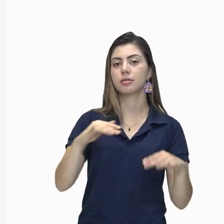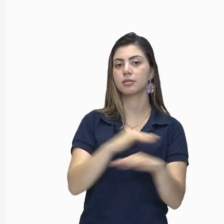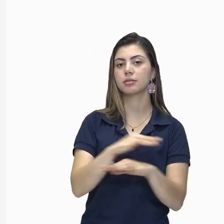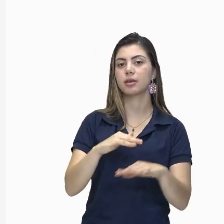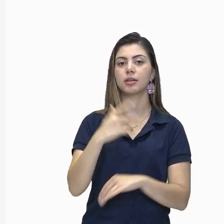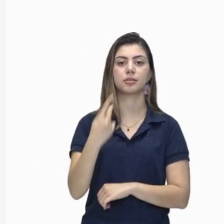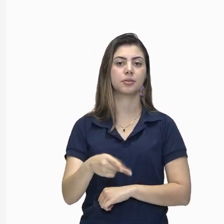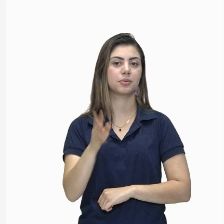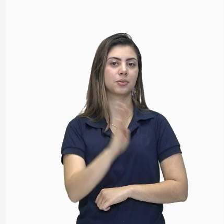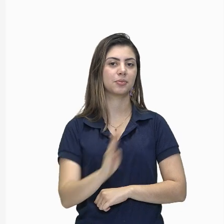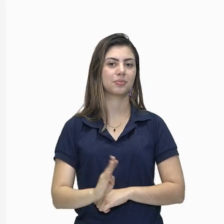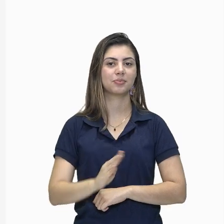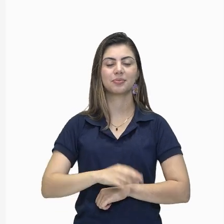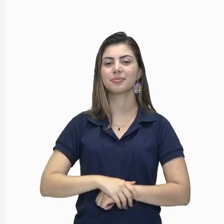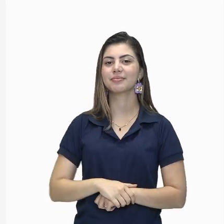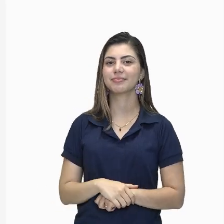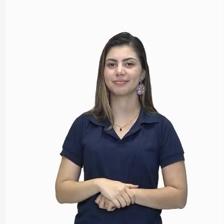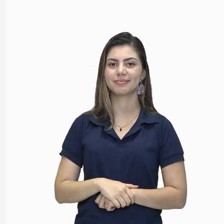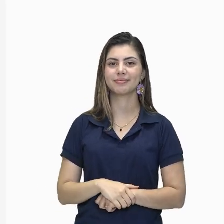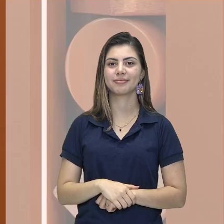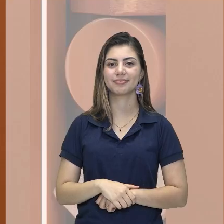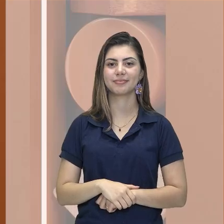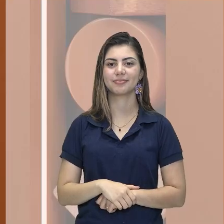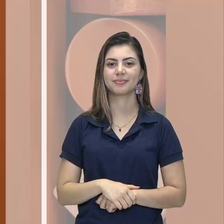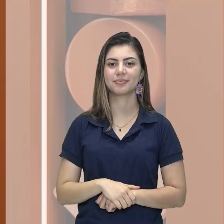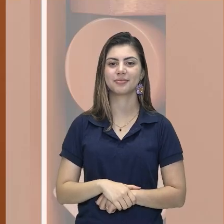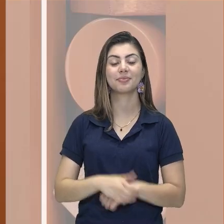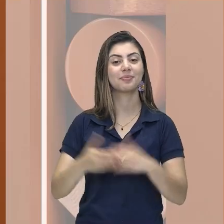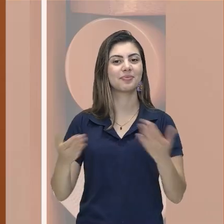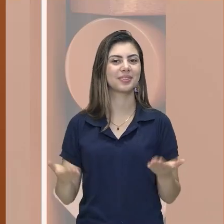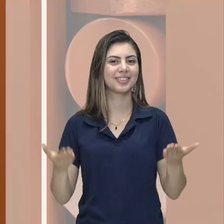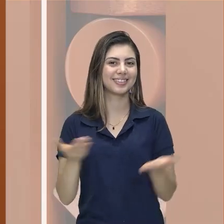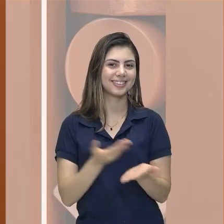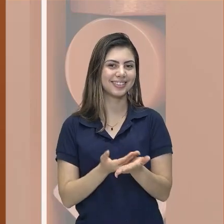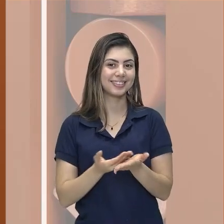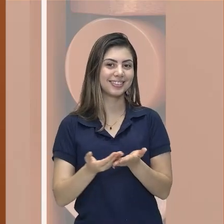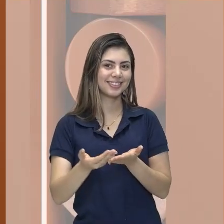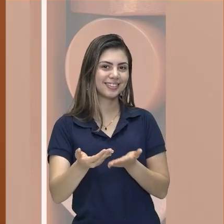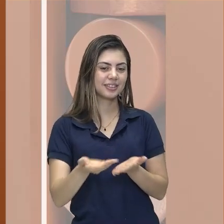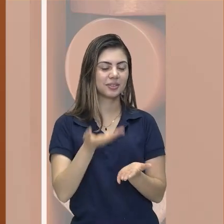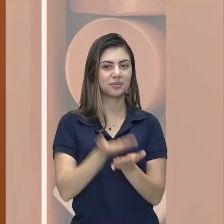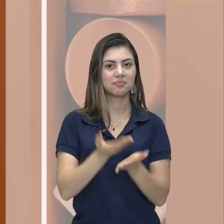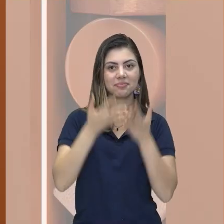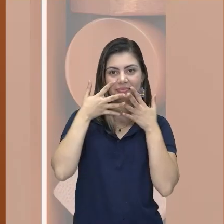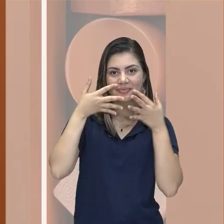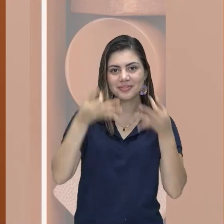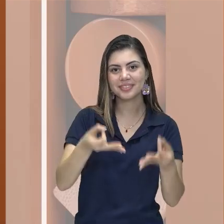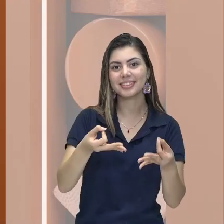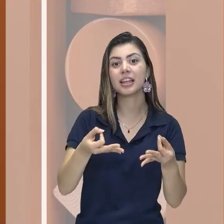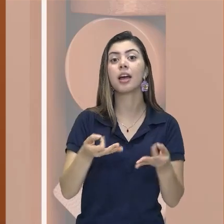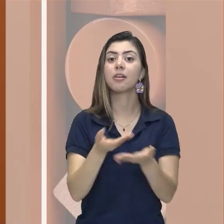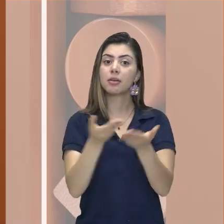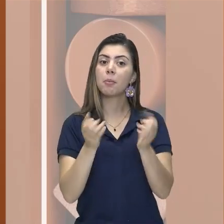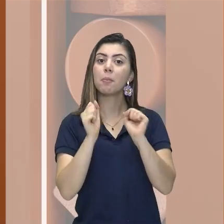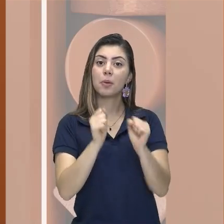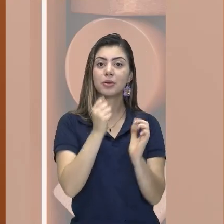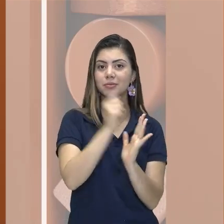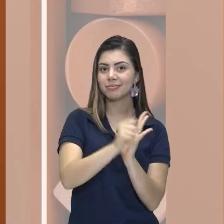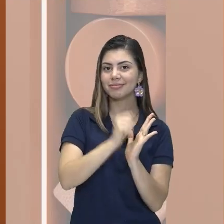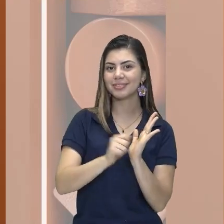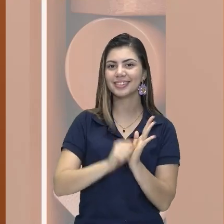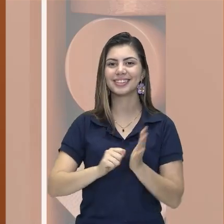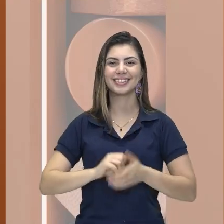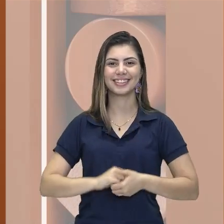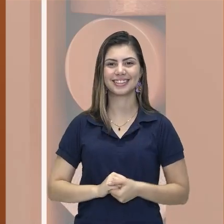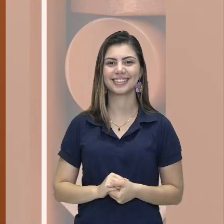organização do espaço urbano brasileiro. Então, acompanhem comigo, fiquem ligados e façam as suas